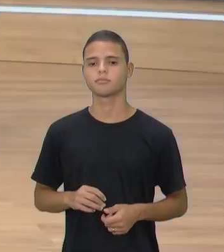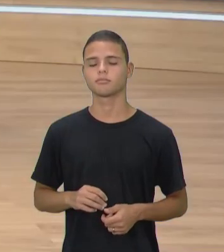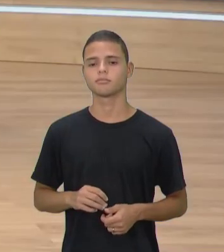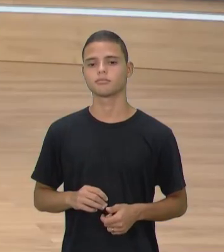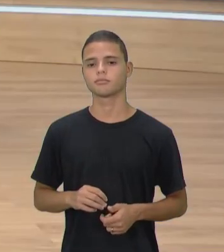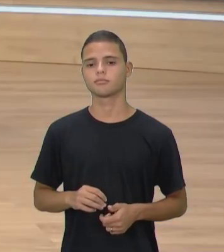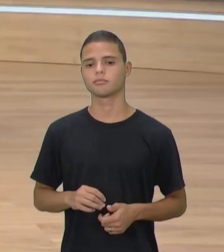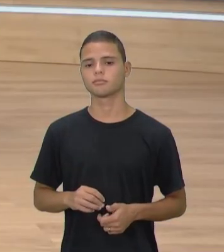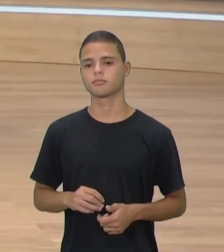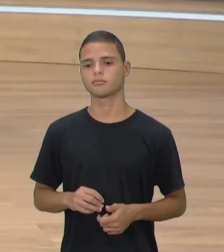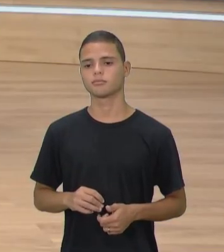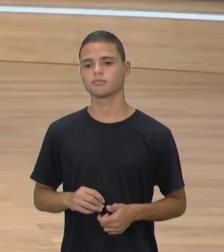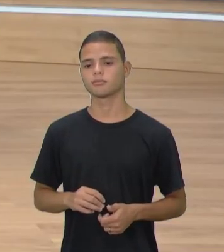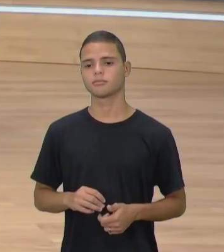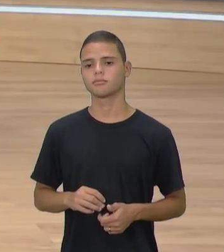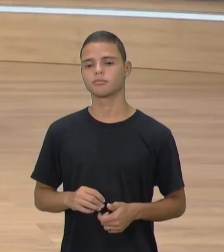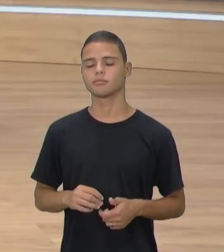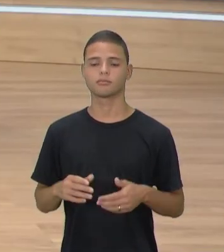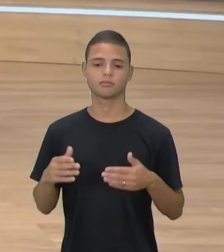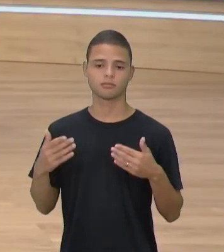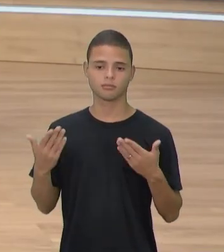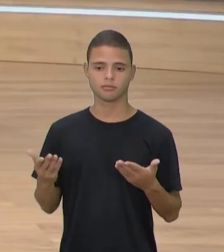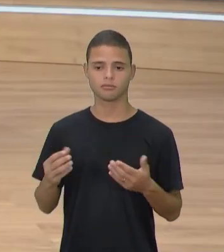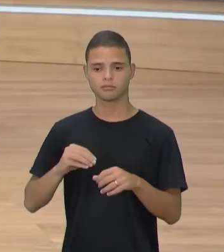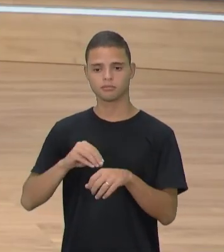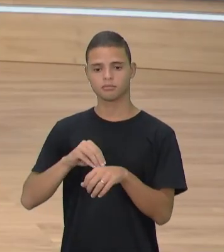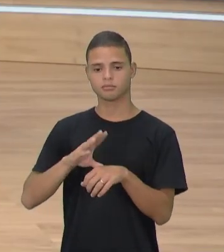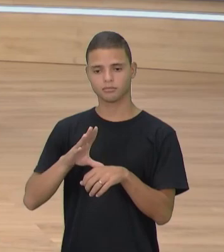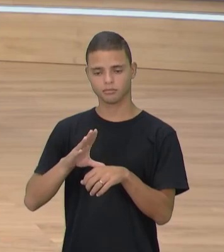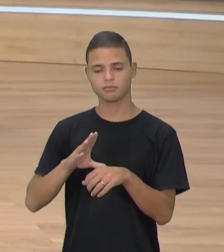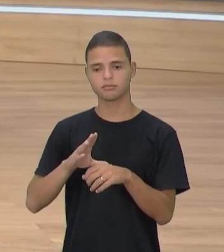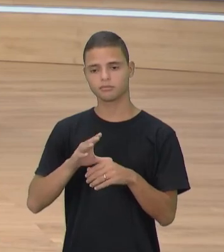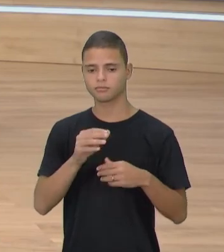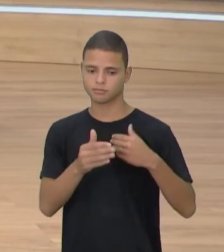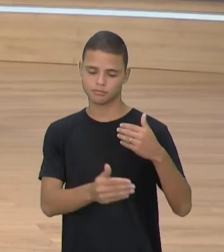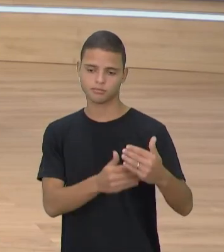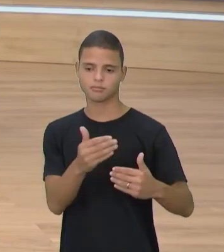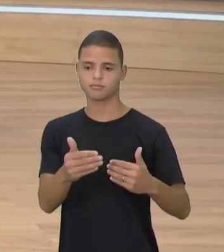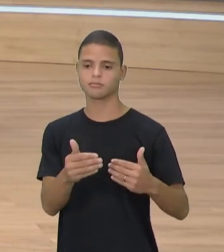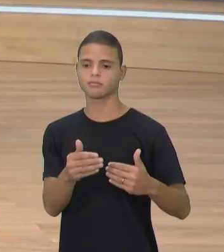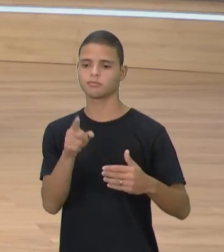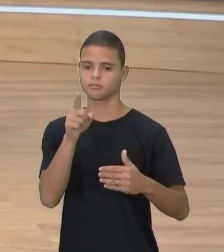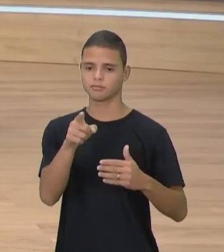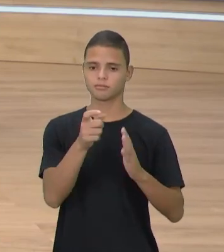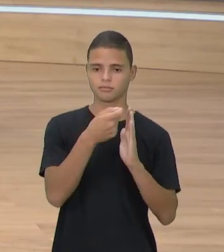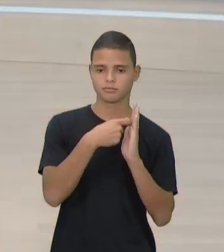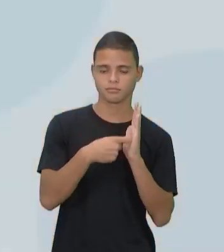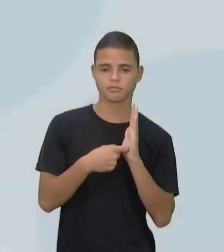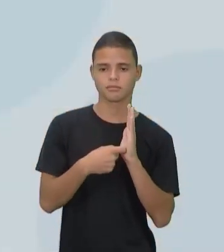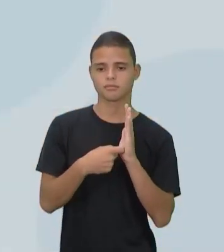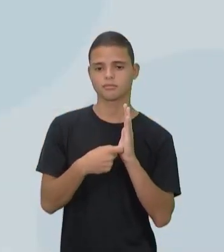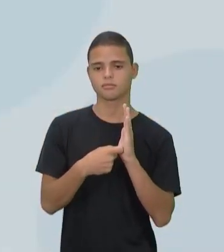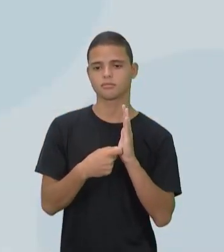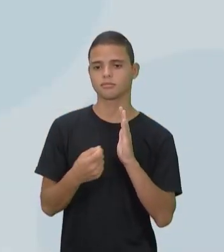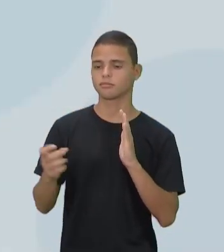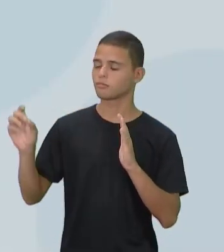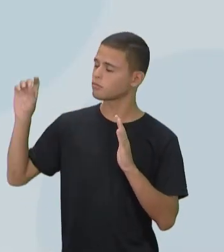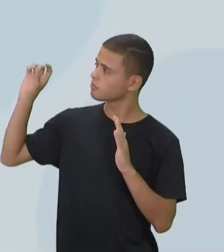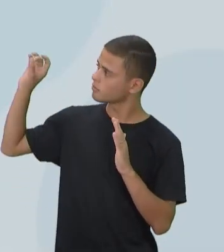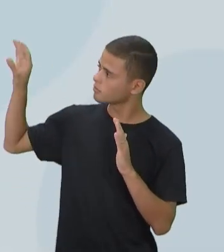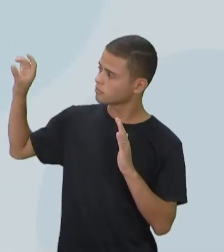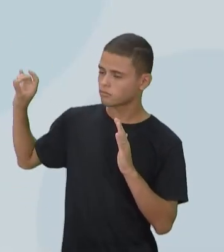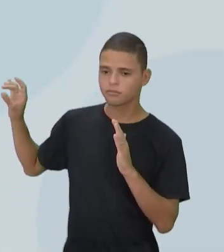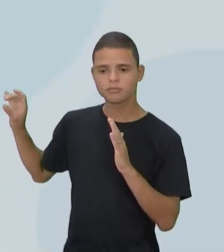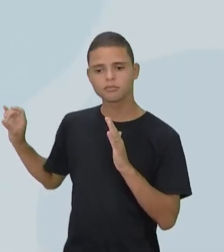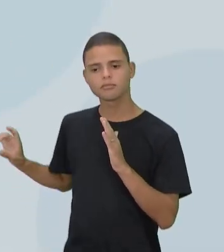Certo? E, então, assim, como sugestão, fica esse desenvolvimento para você escrever aí como que é constituída uma partícula